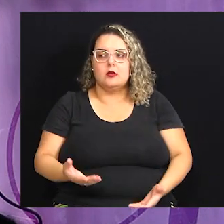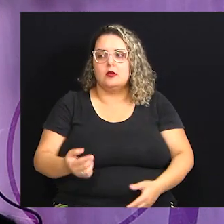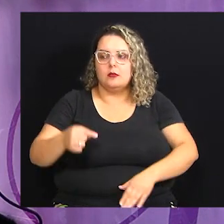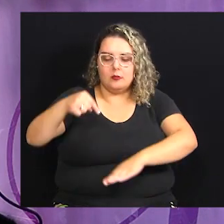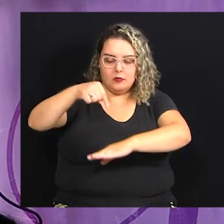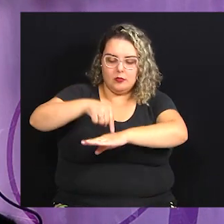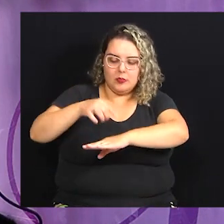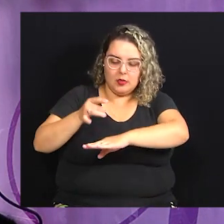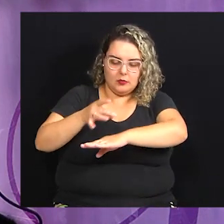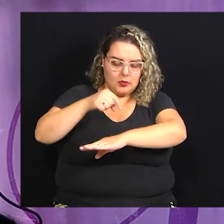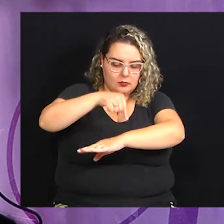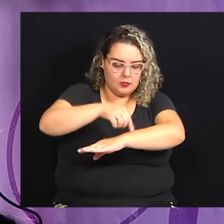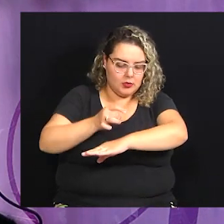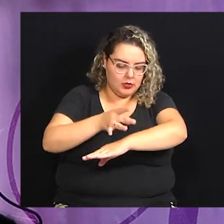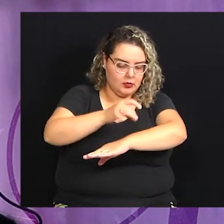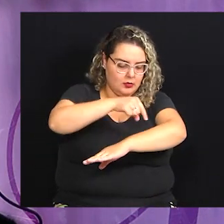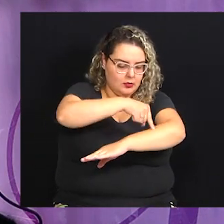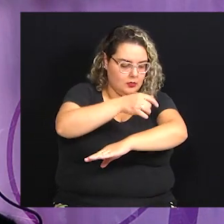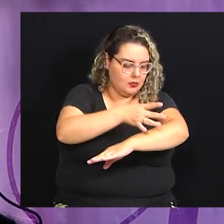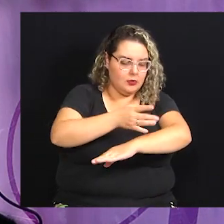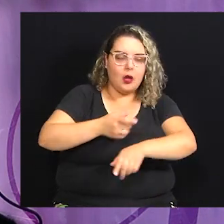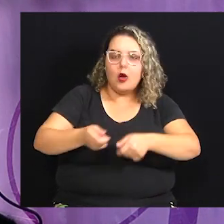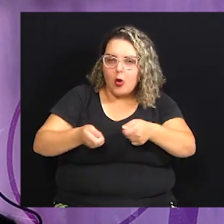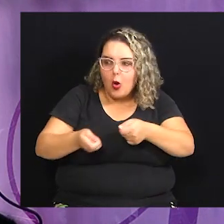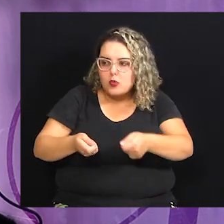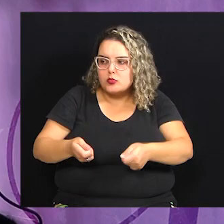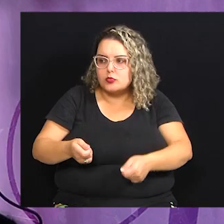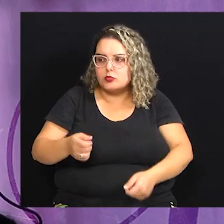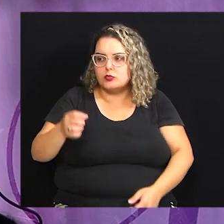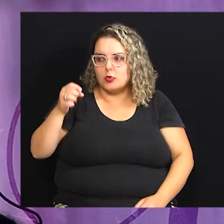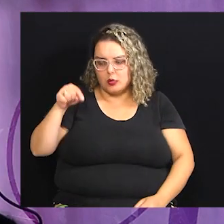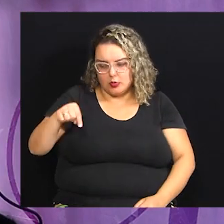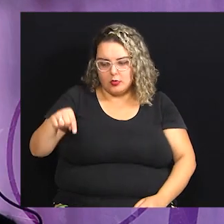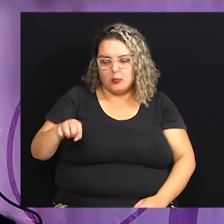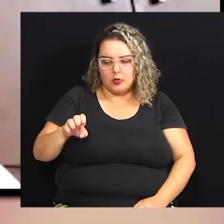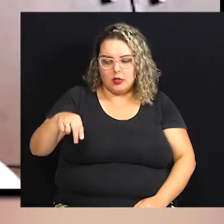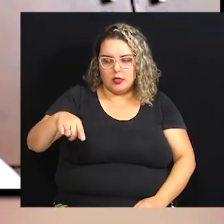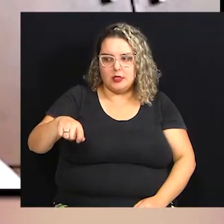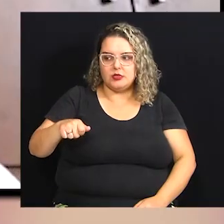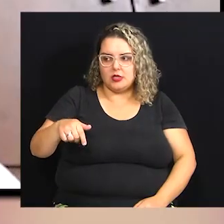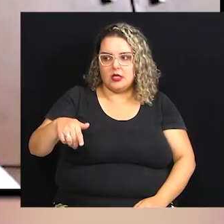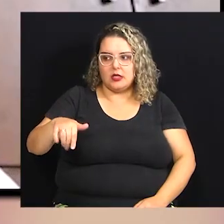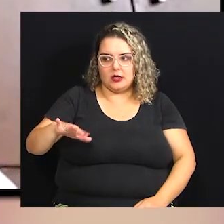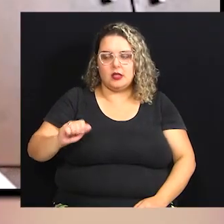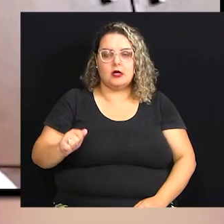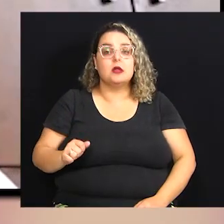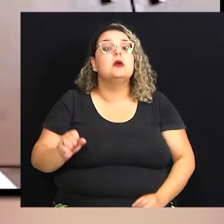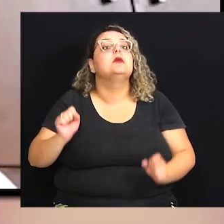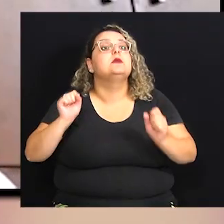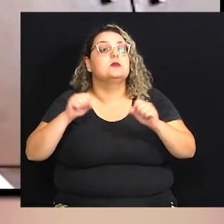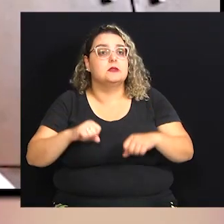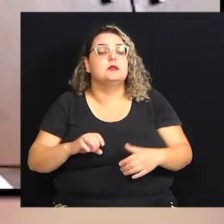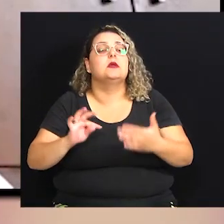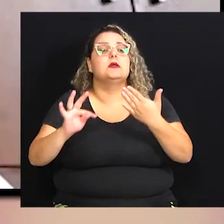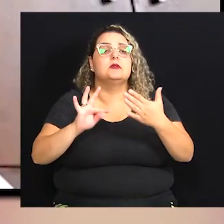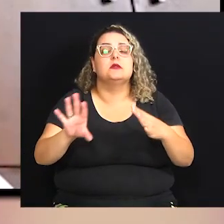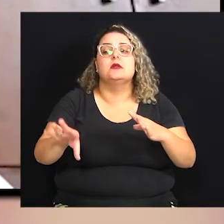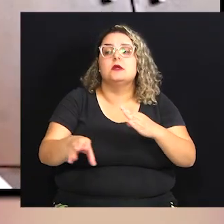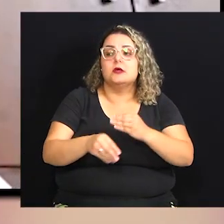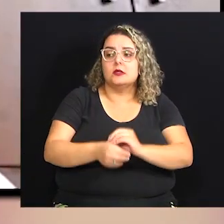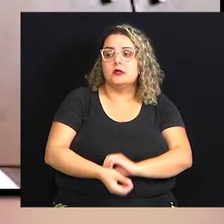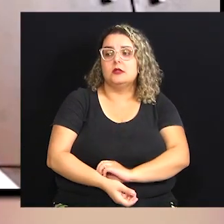complementares, por exemplo, uma acupuntura, são capazes de controlar a enxaqueca? Sim, essas terapias